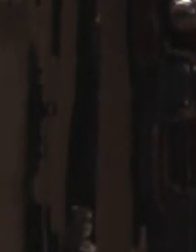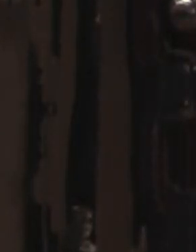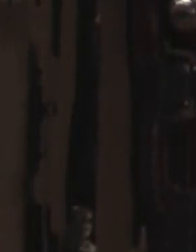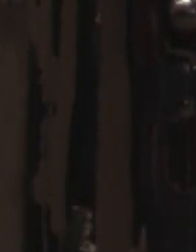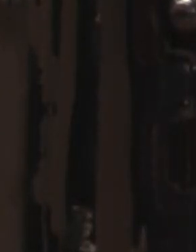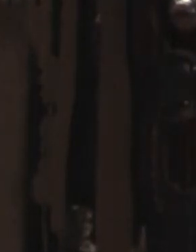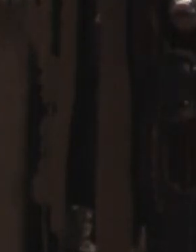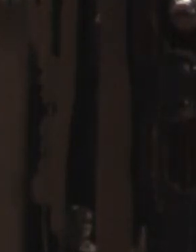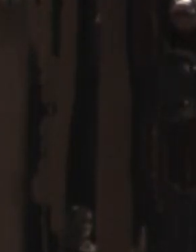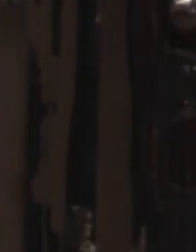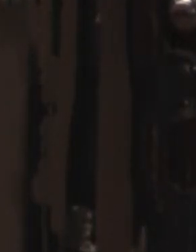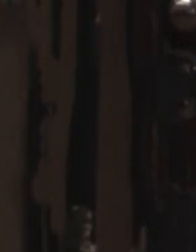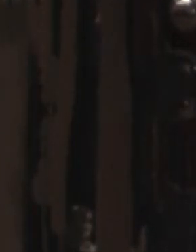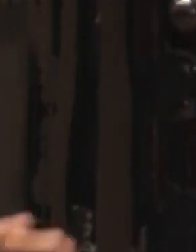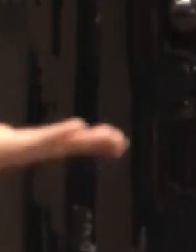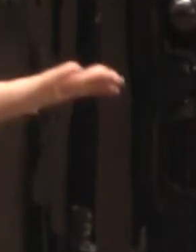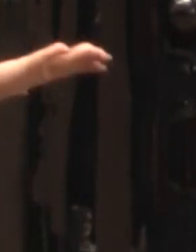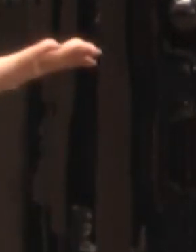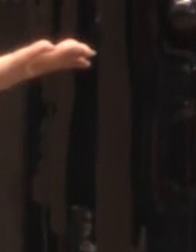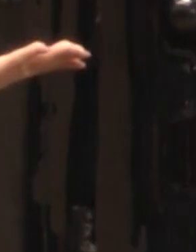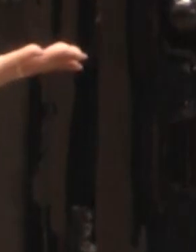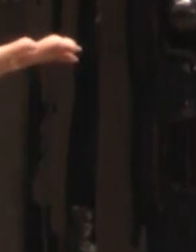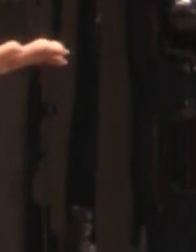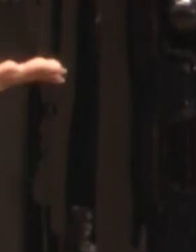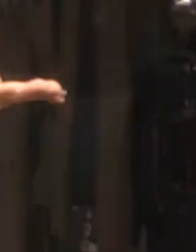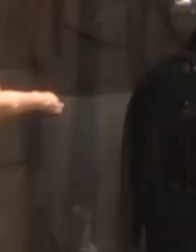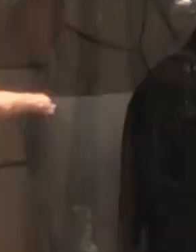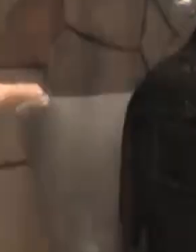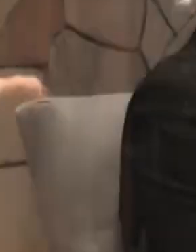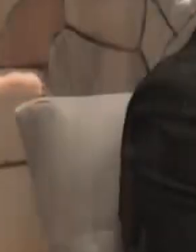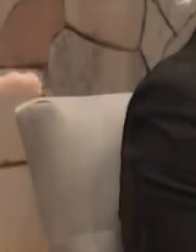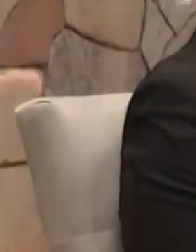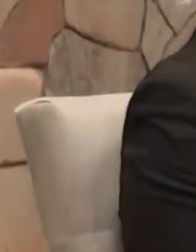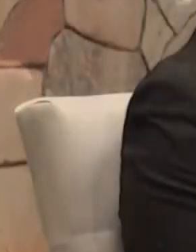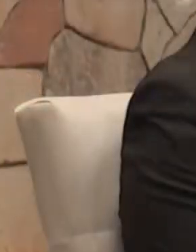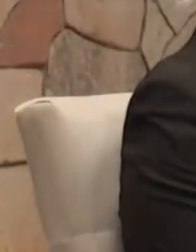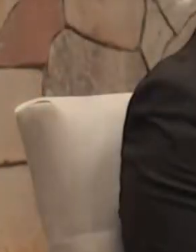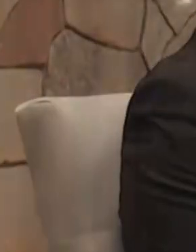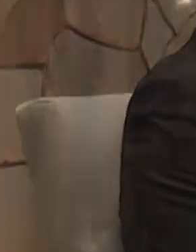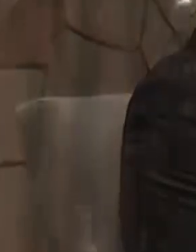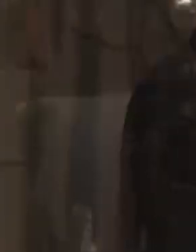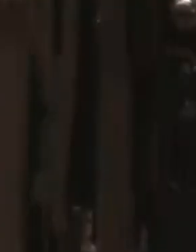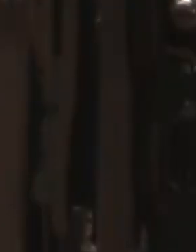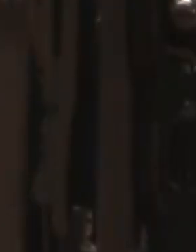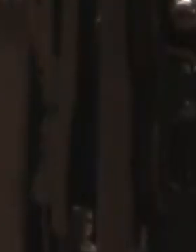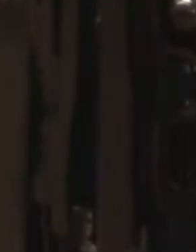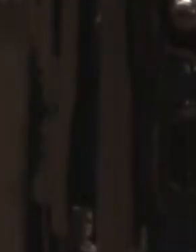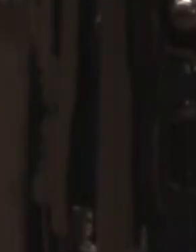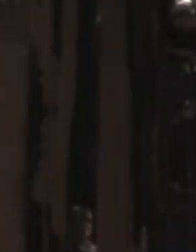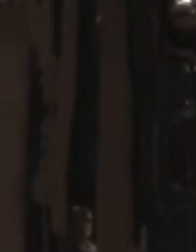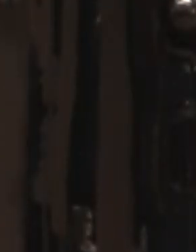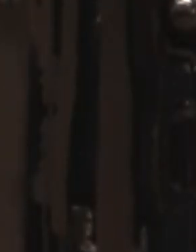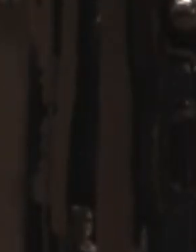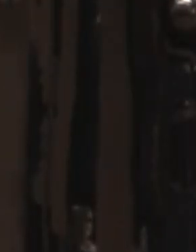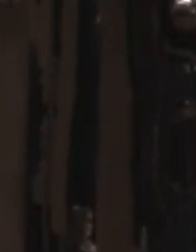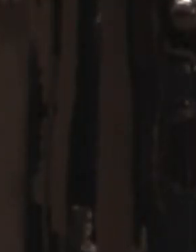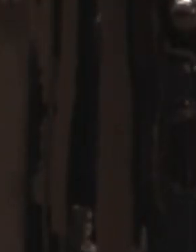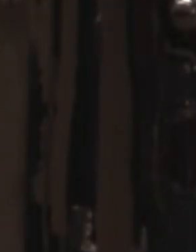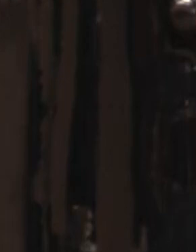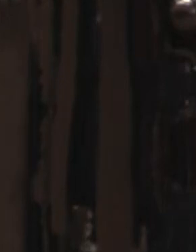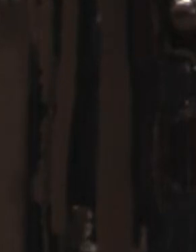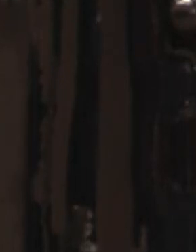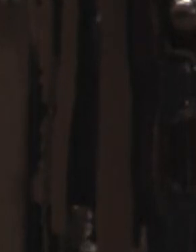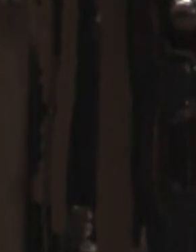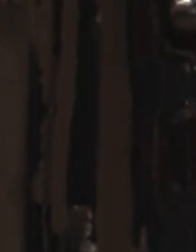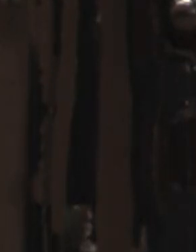ouvintes. É preciso ter a responsabilidade e o compromisso de evangelizar outros